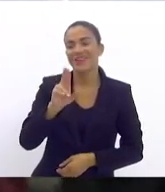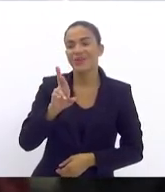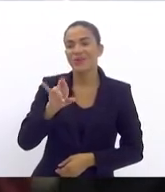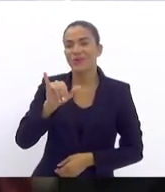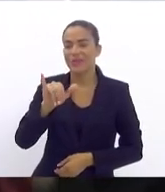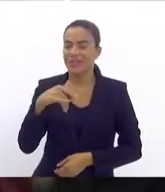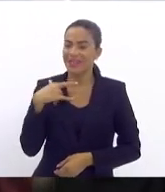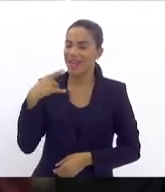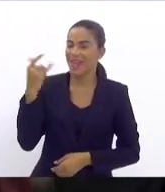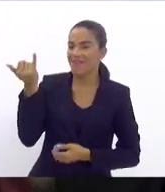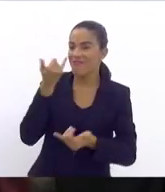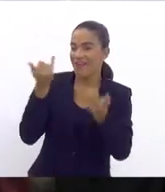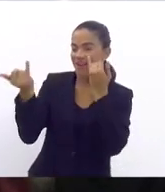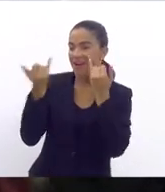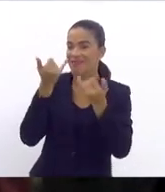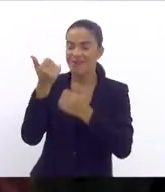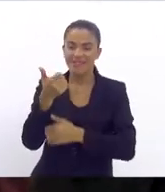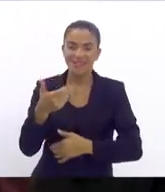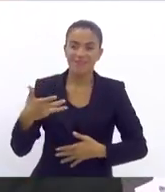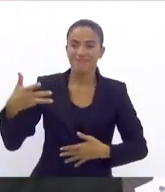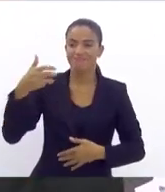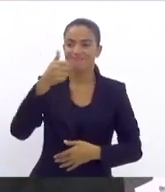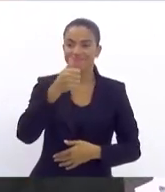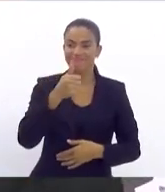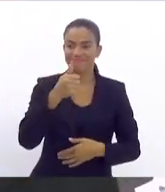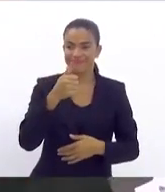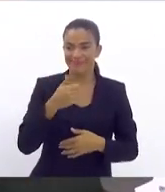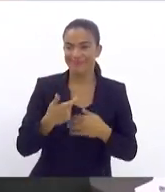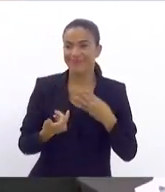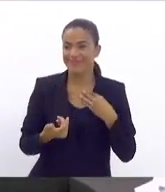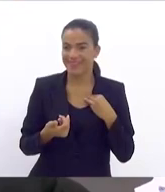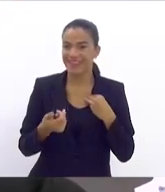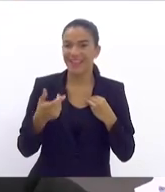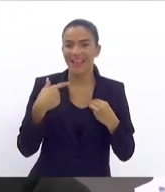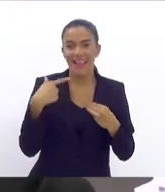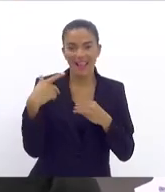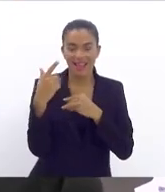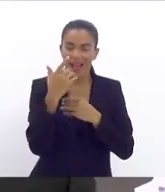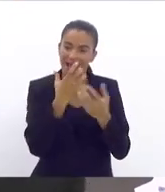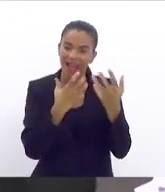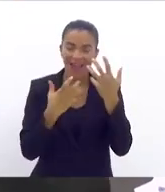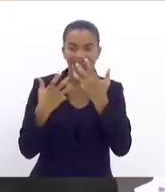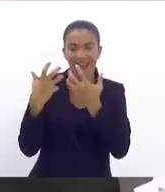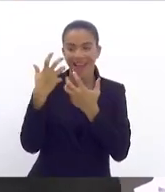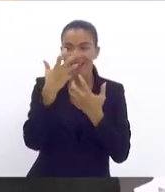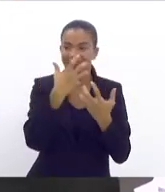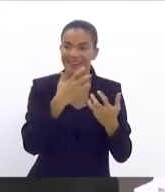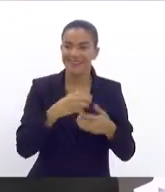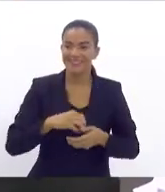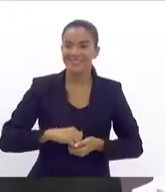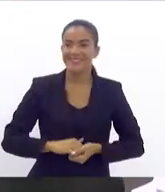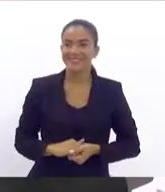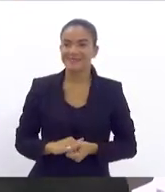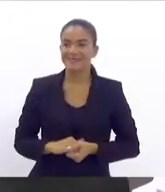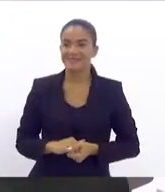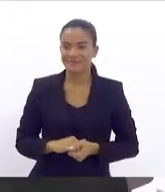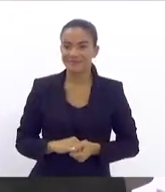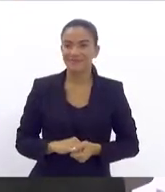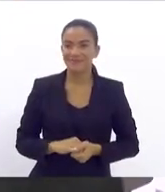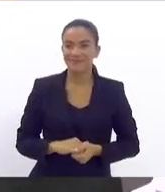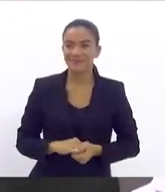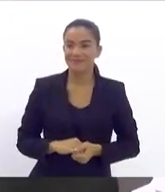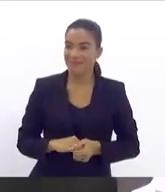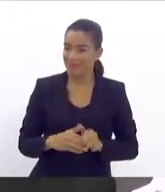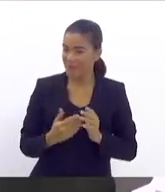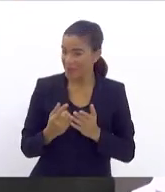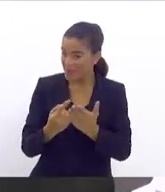relator. Eu estou atento. Ontem a gente começou a votação após a verificação, eu reparei que o título estava errado. Então vou chamar o trabalho da ordem. A nossa